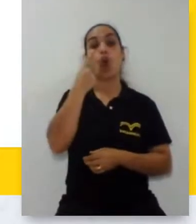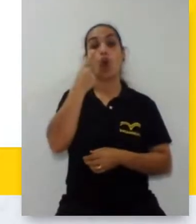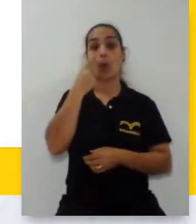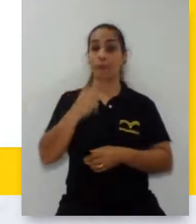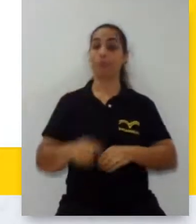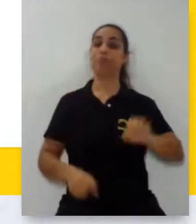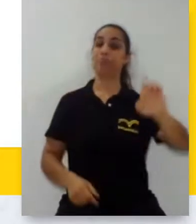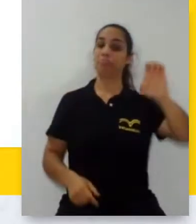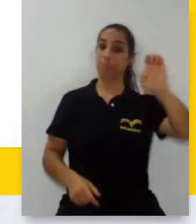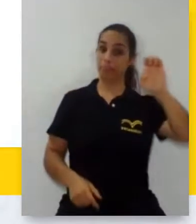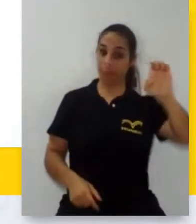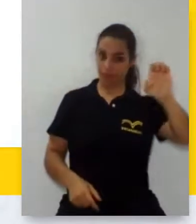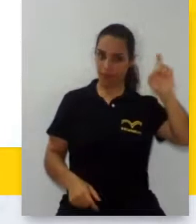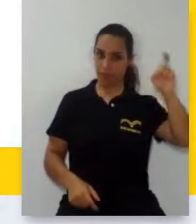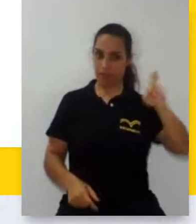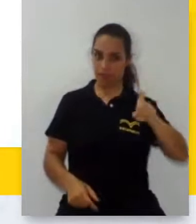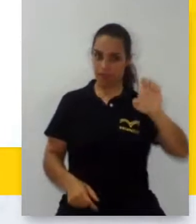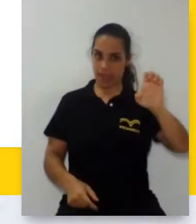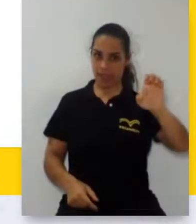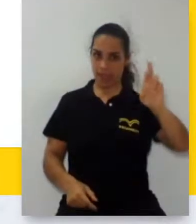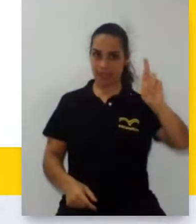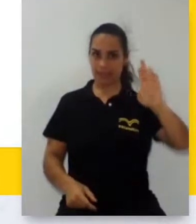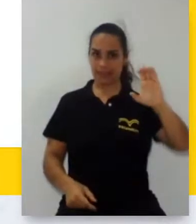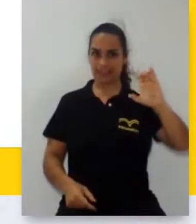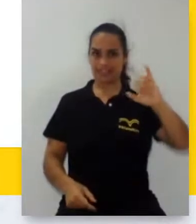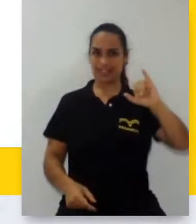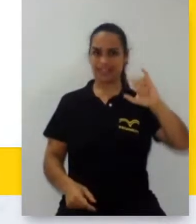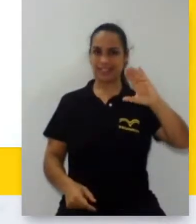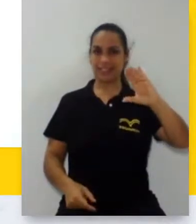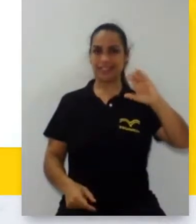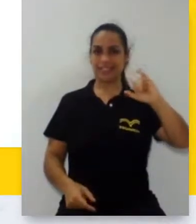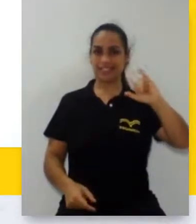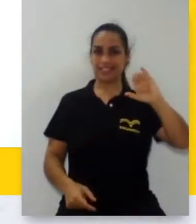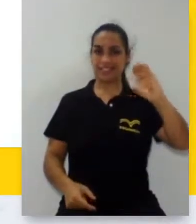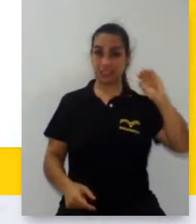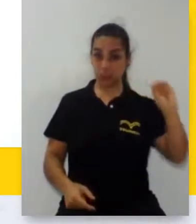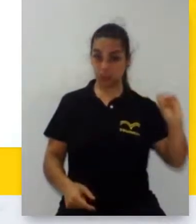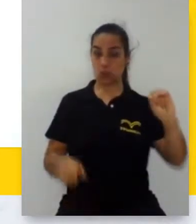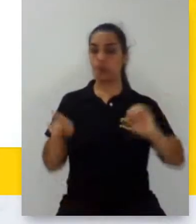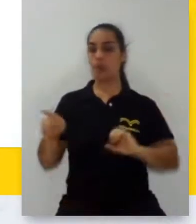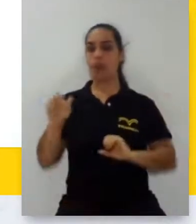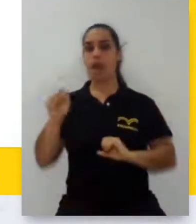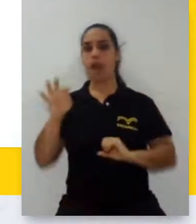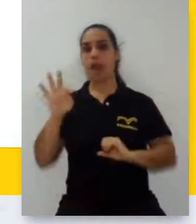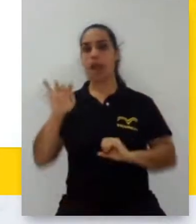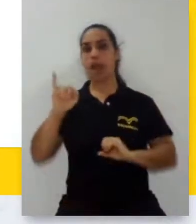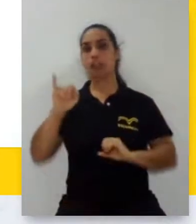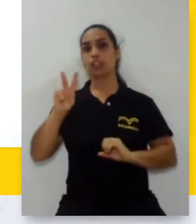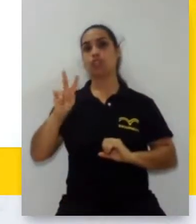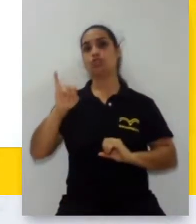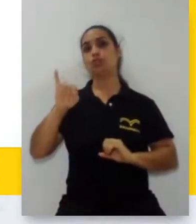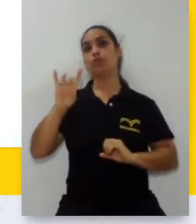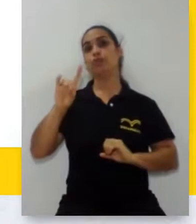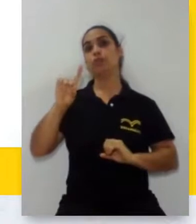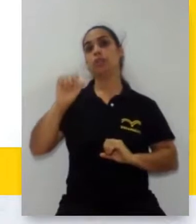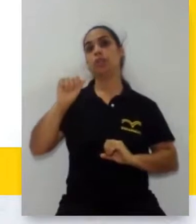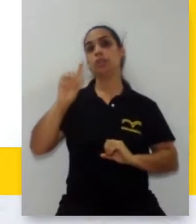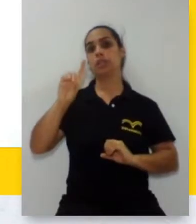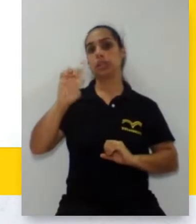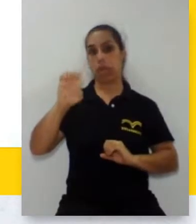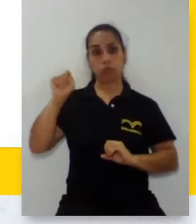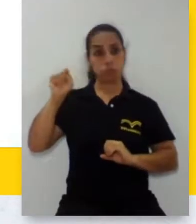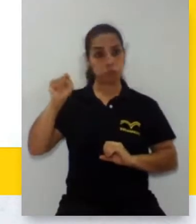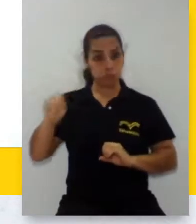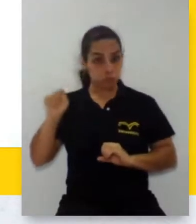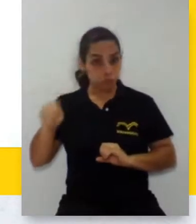Pessoal, a atividade física é tudo aquilo que você faz que tira você do repouso, que você tem uma taxa